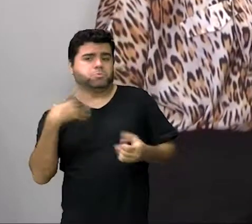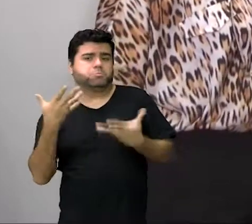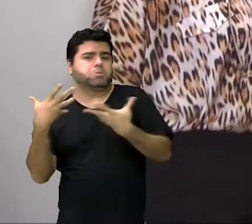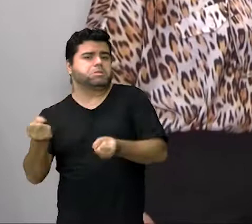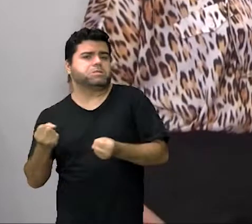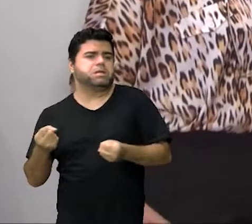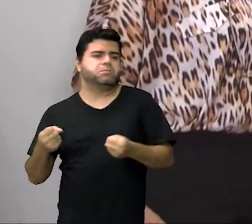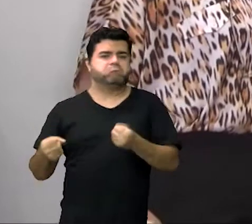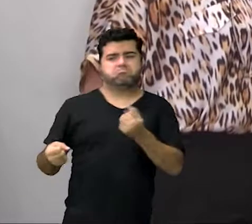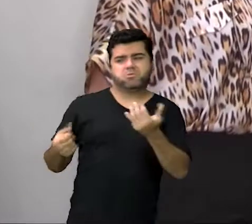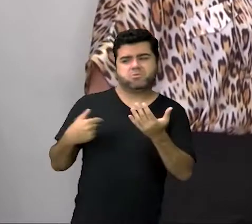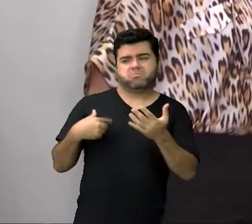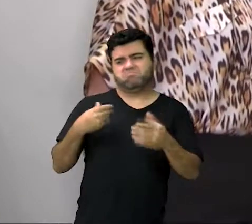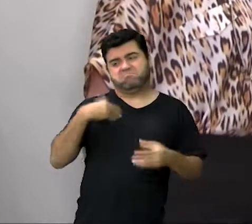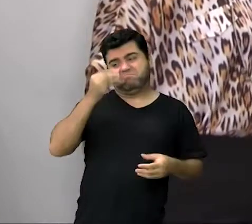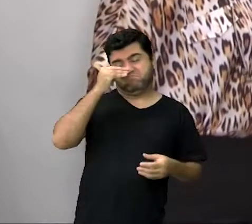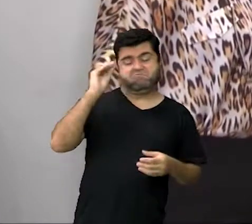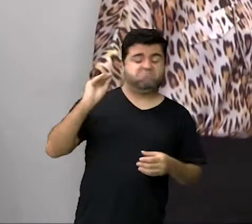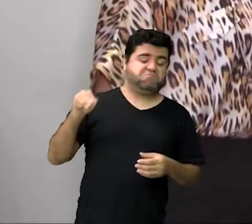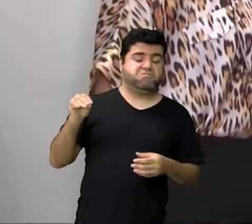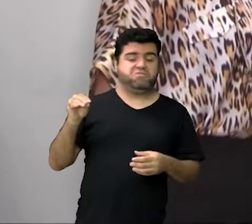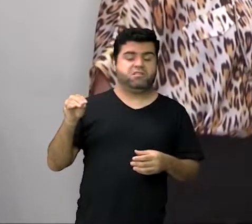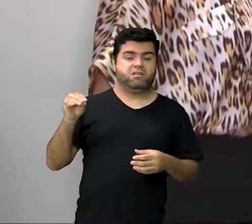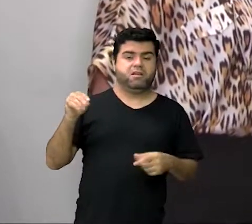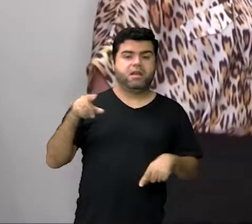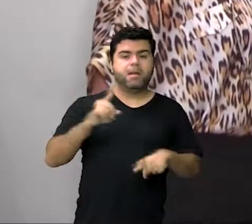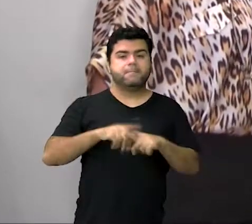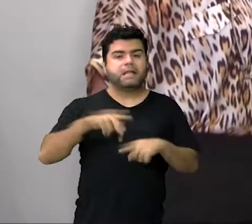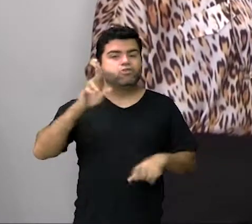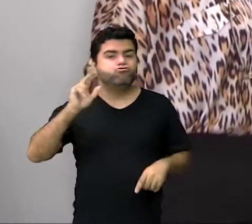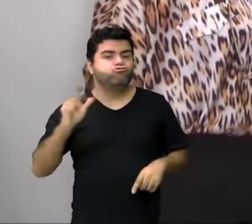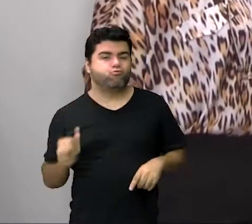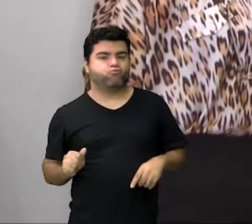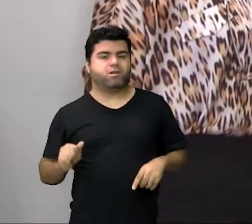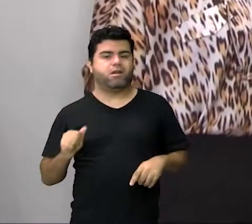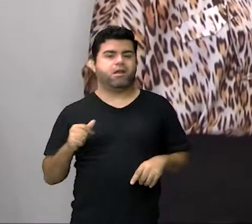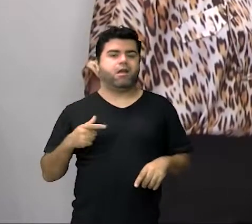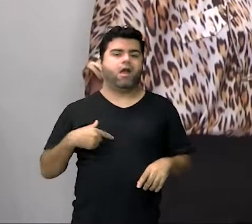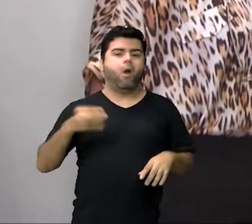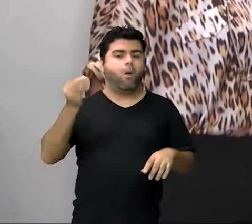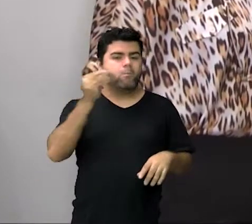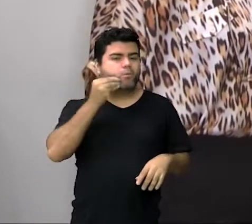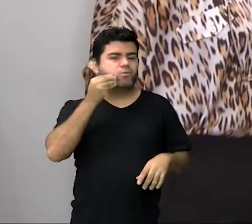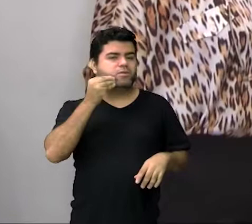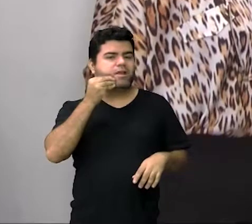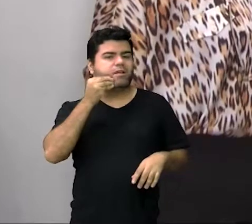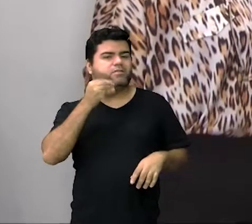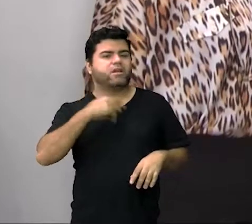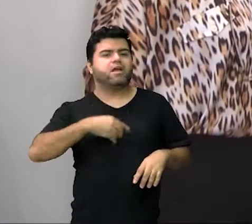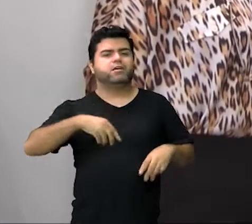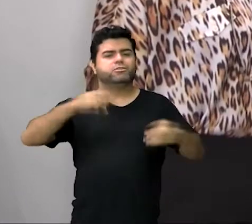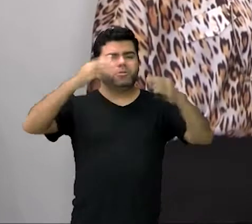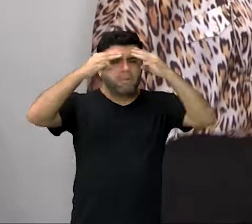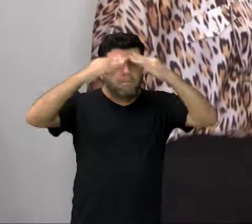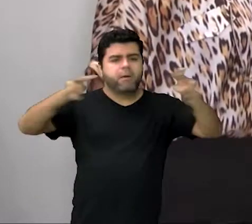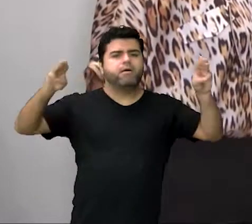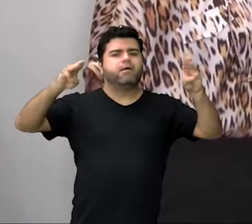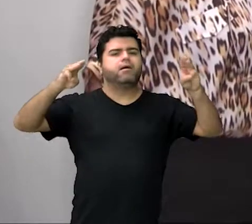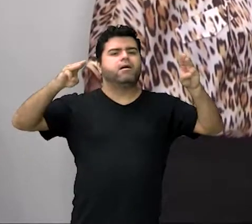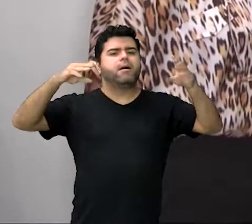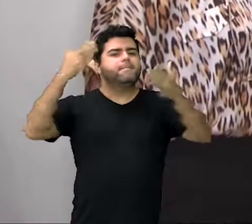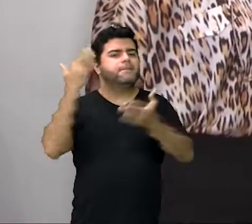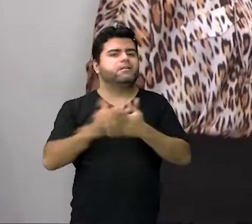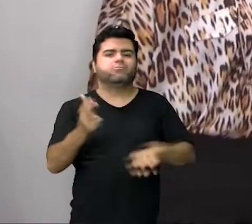outros não, faz pouco caso, mas a gente não pode nunca perder a oportunidade de estar conscientizando